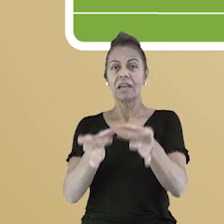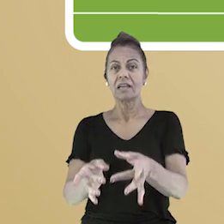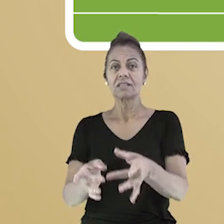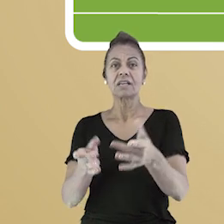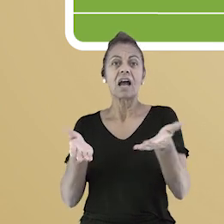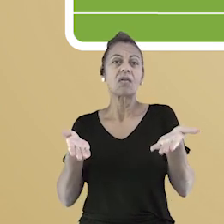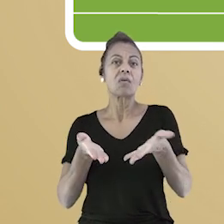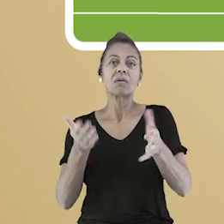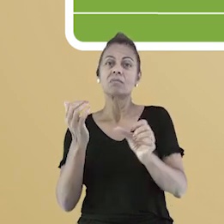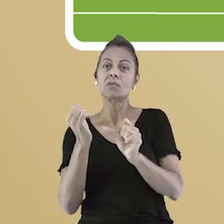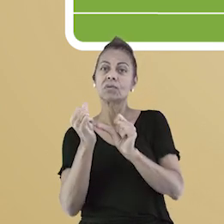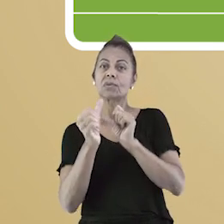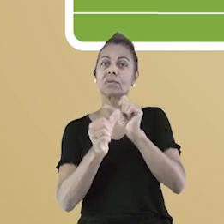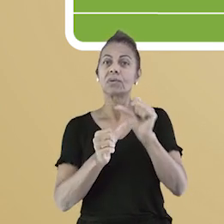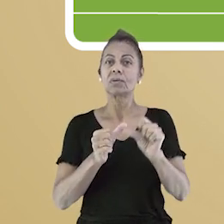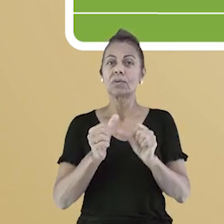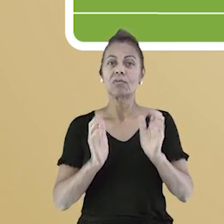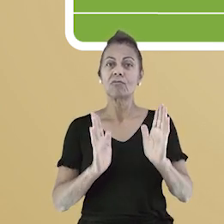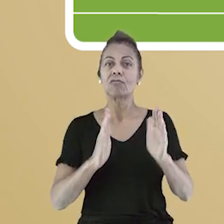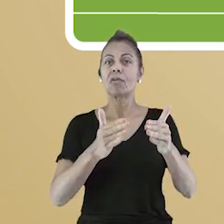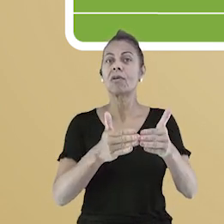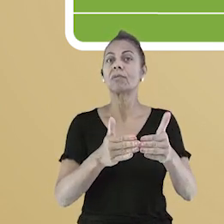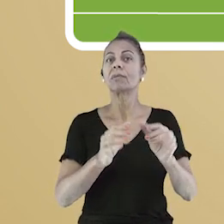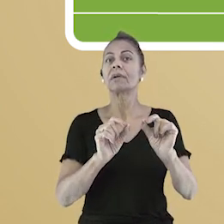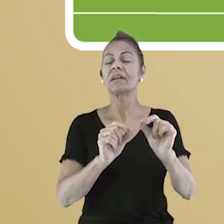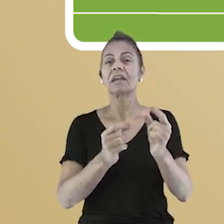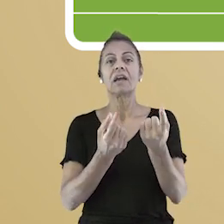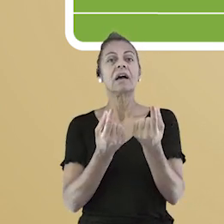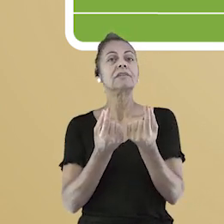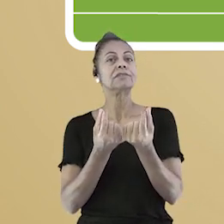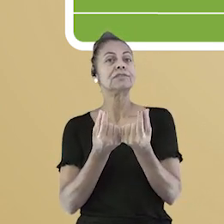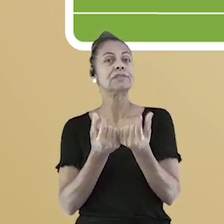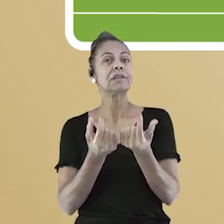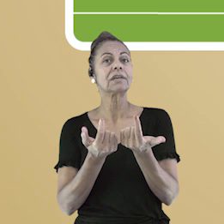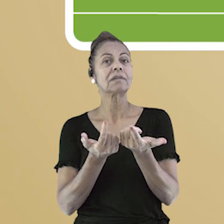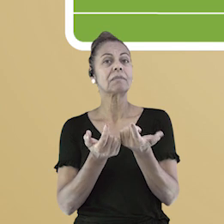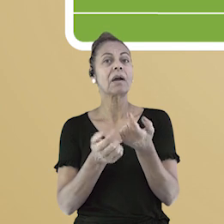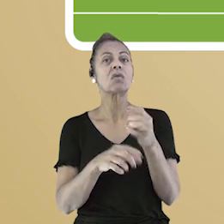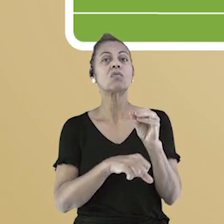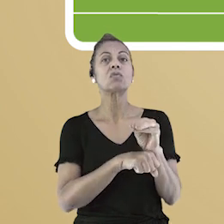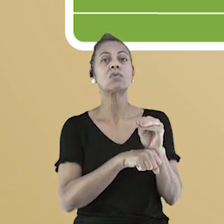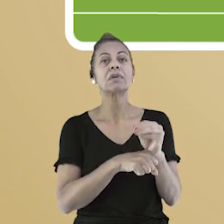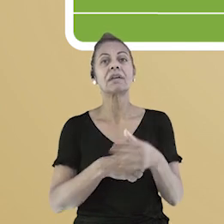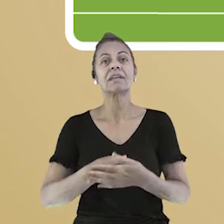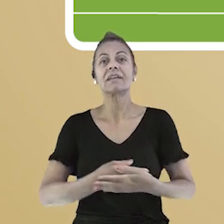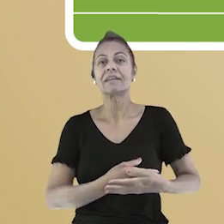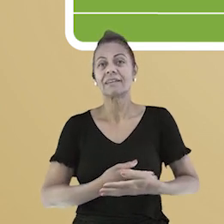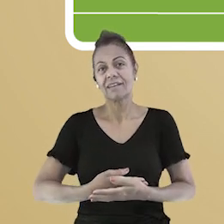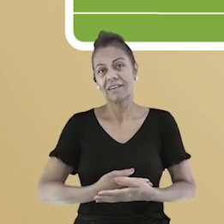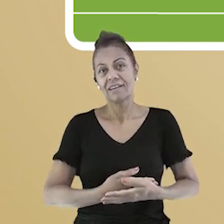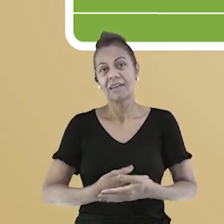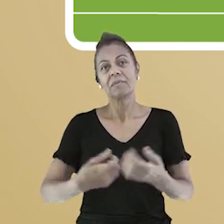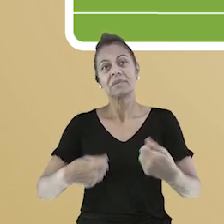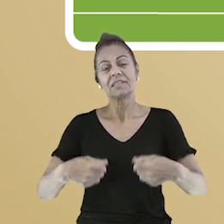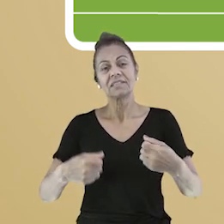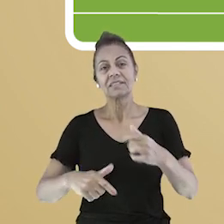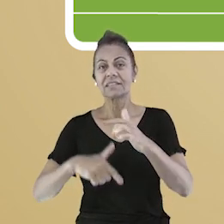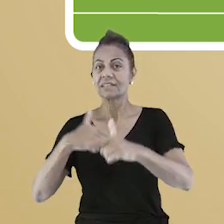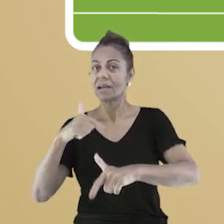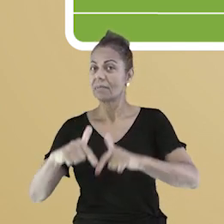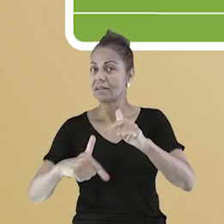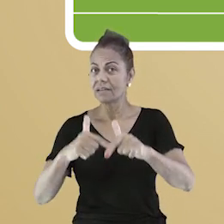acaba abandonando a escola porque seu foco é voltado para a obtenção de renda. Então ele busca trabalhar, ter